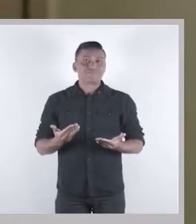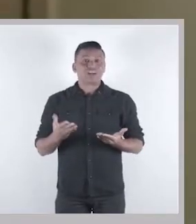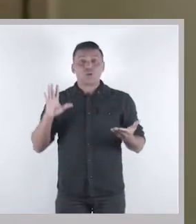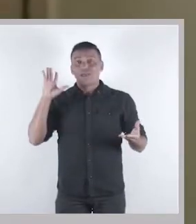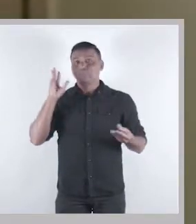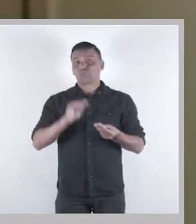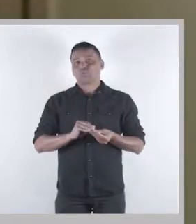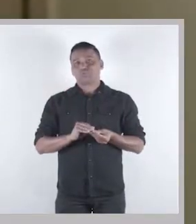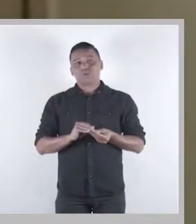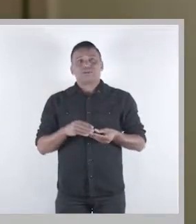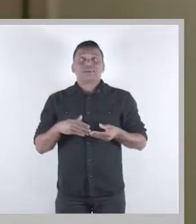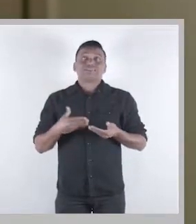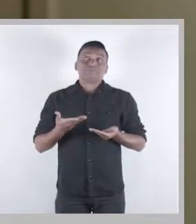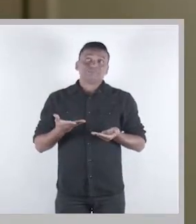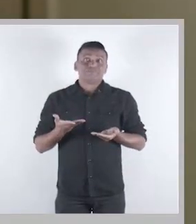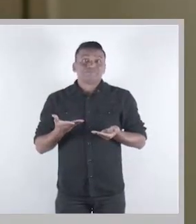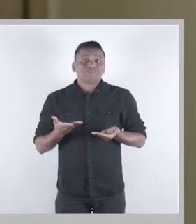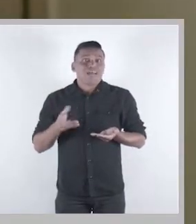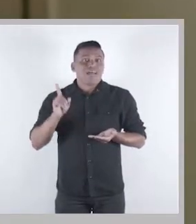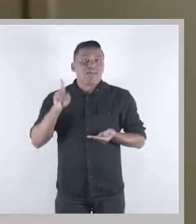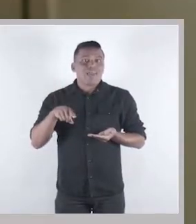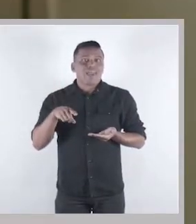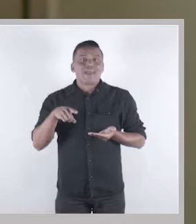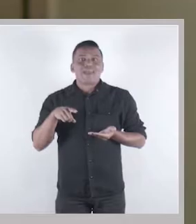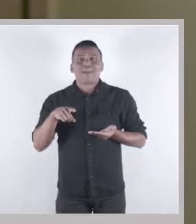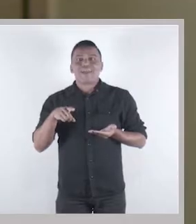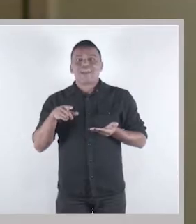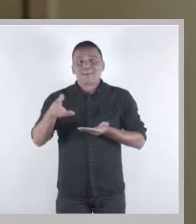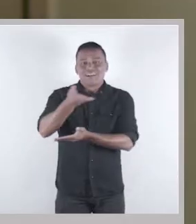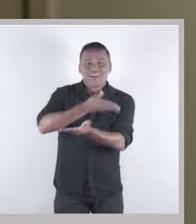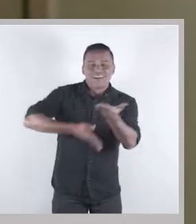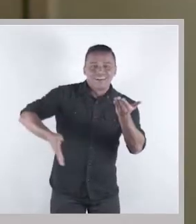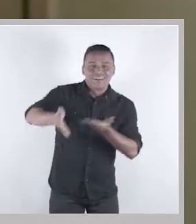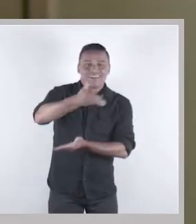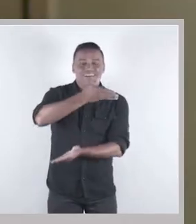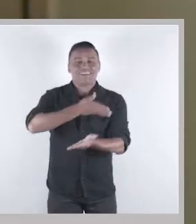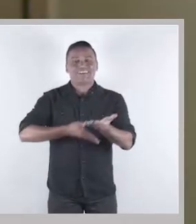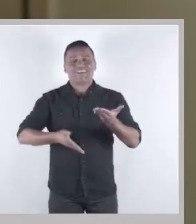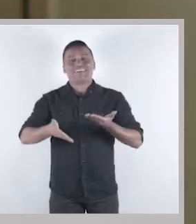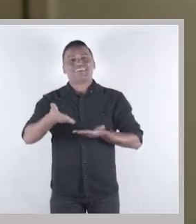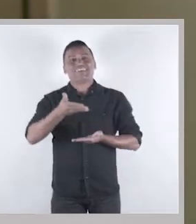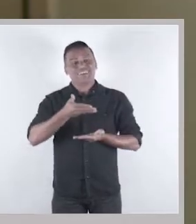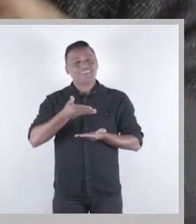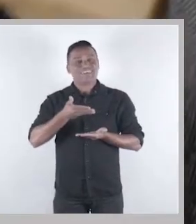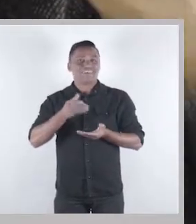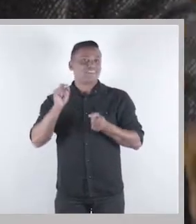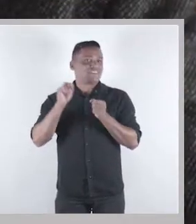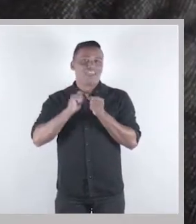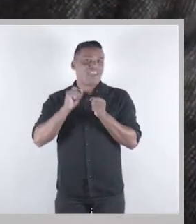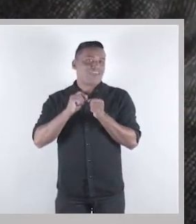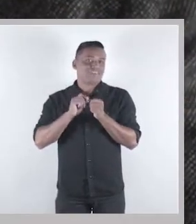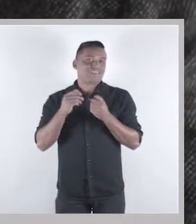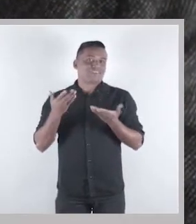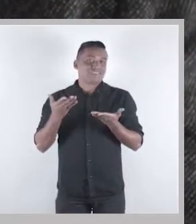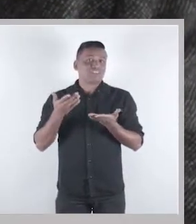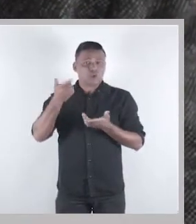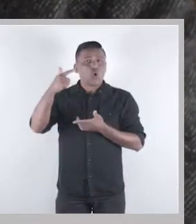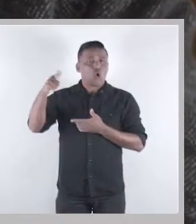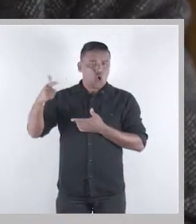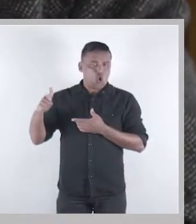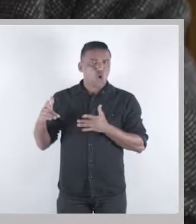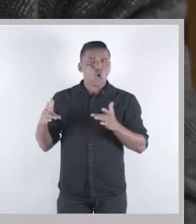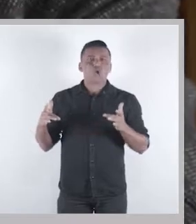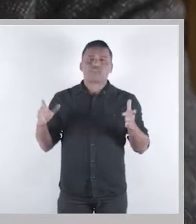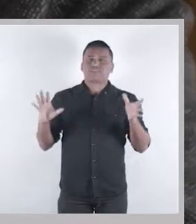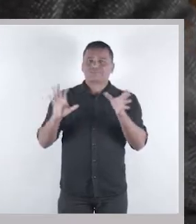ponte que foi construída né e existem outras mas que é um é o melhor caminho para gente levar a